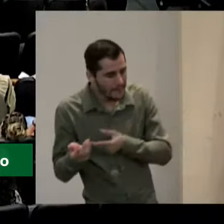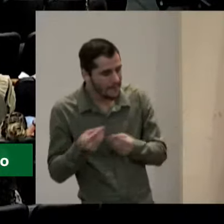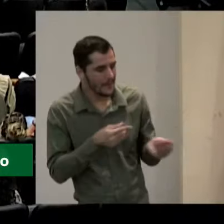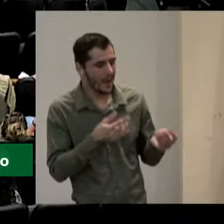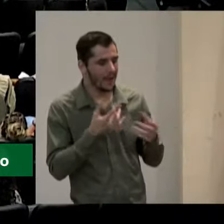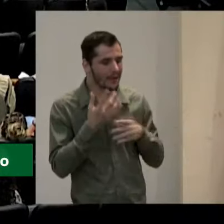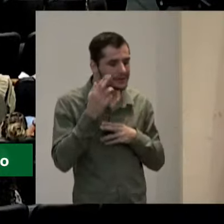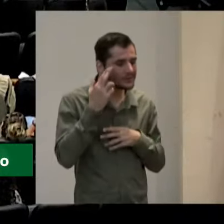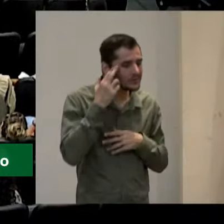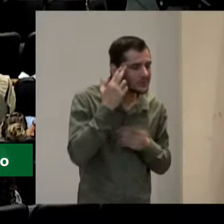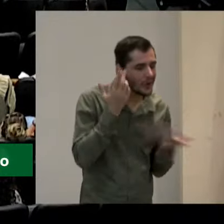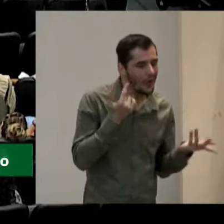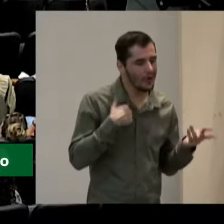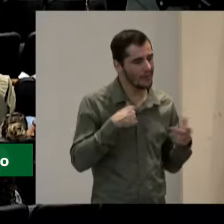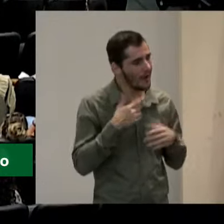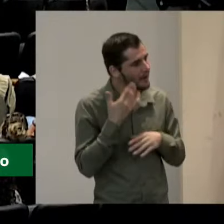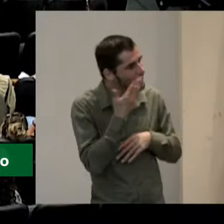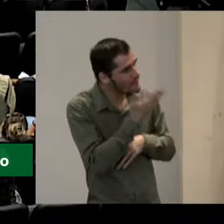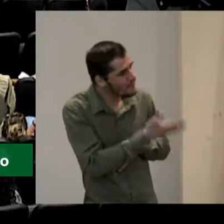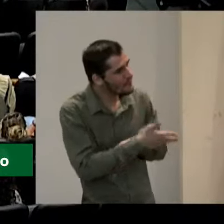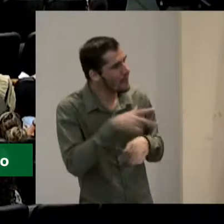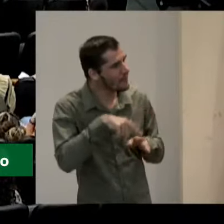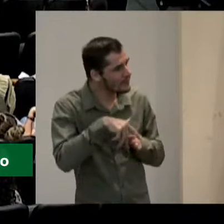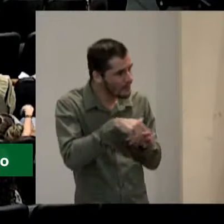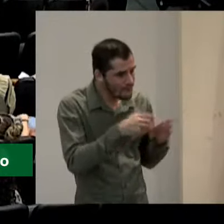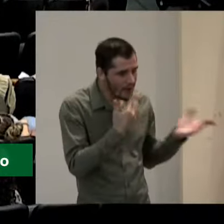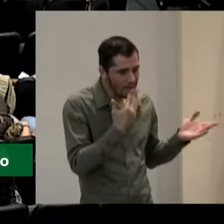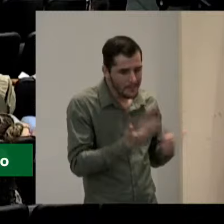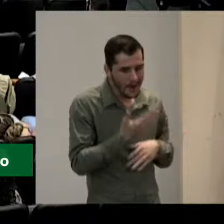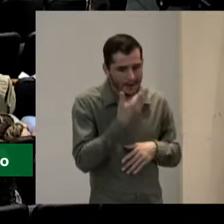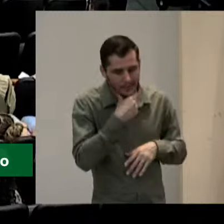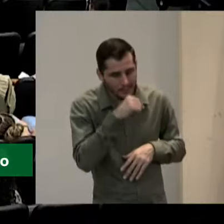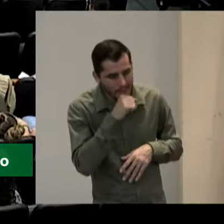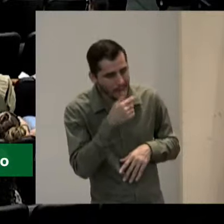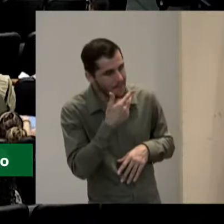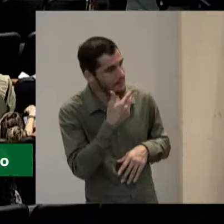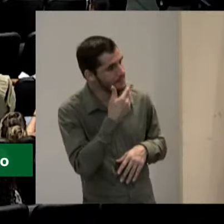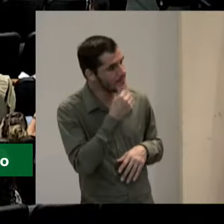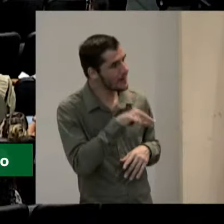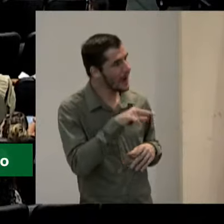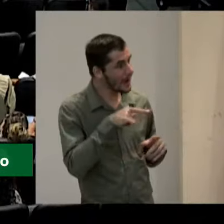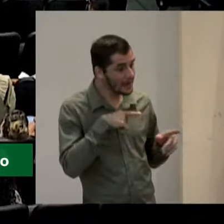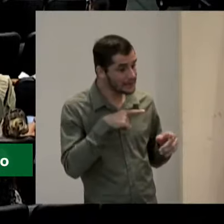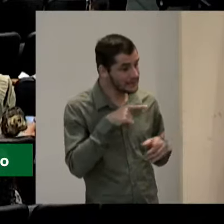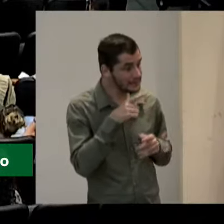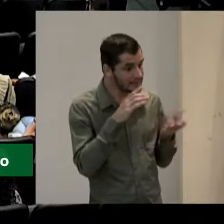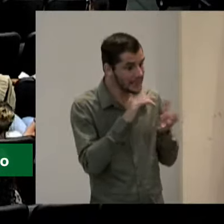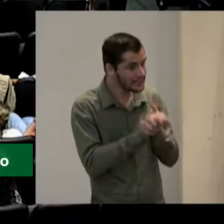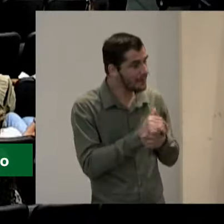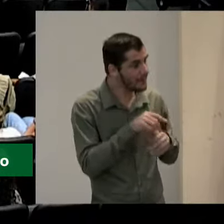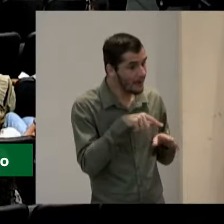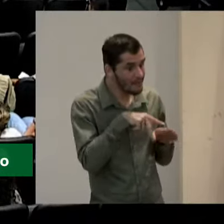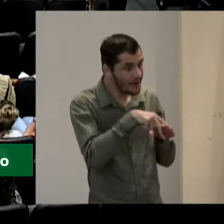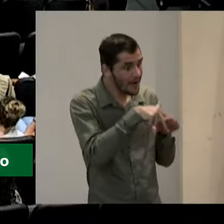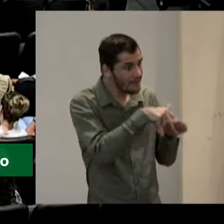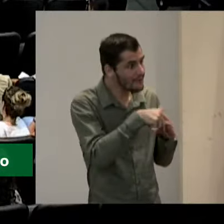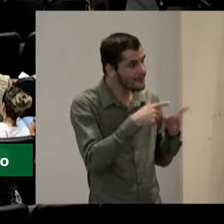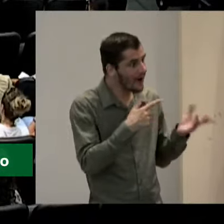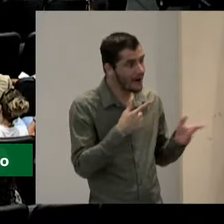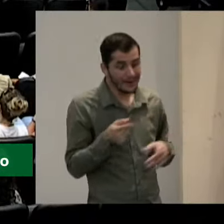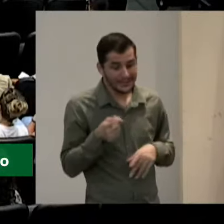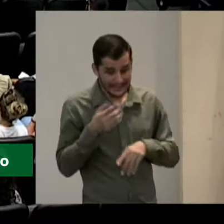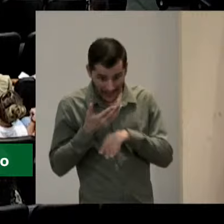foi a cavalo, pediu meus pais em casamento e me levou para a nossa casa. Ele foi a cavalo, foi branco, ela